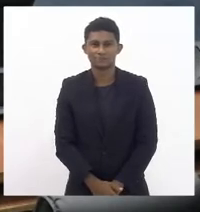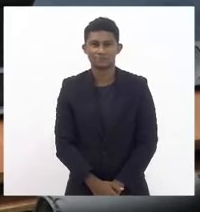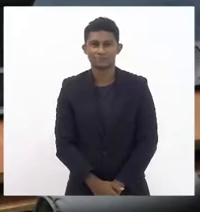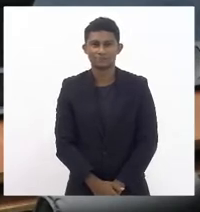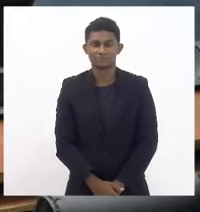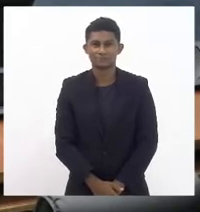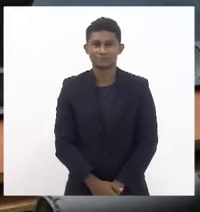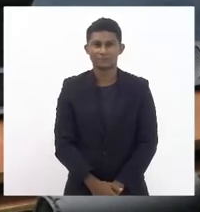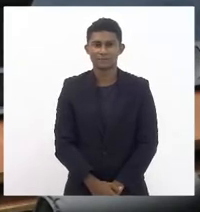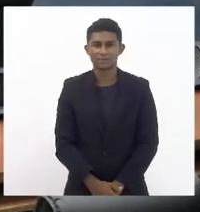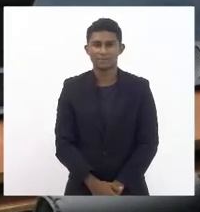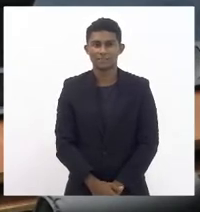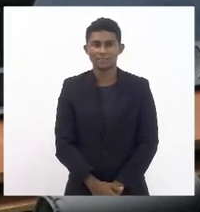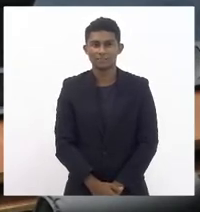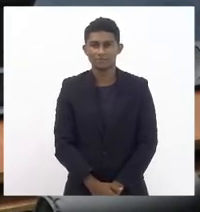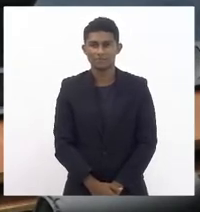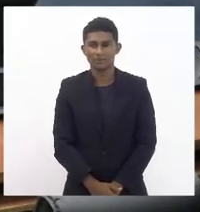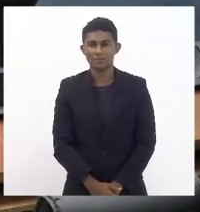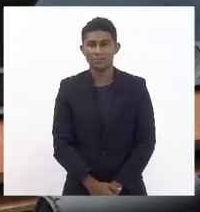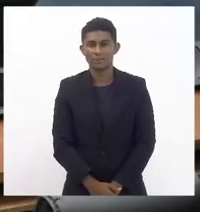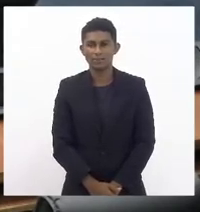Oi Cleide e